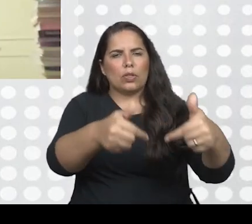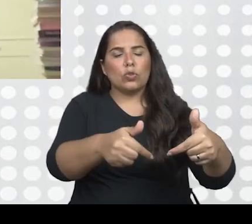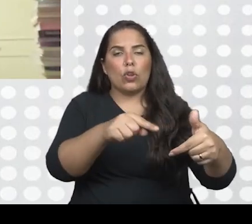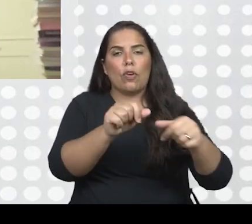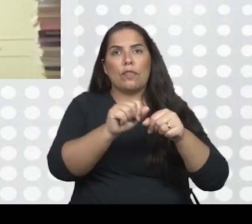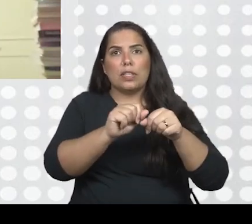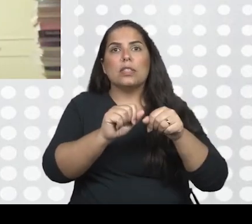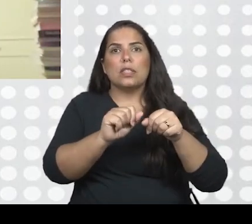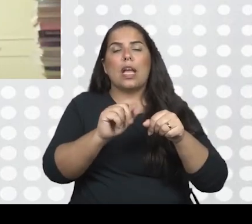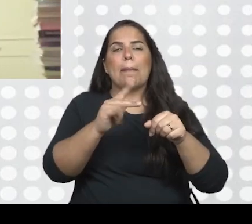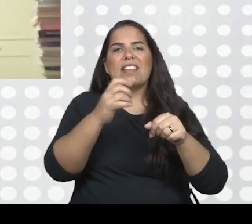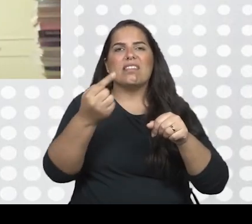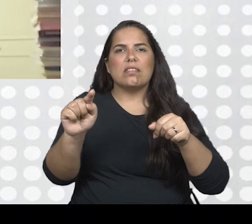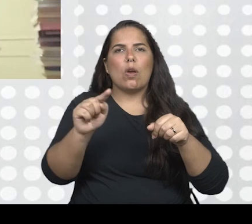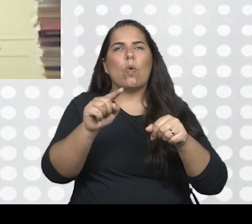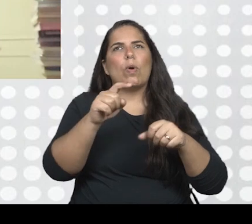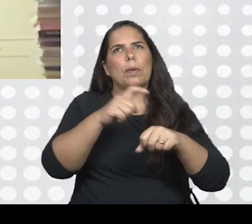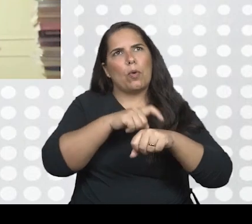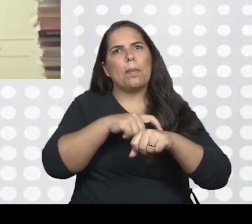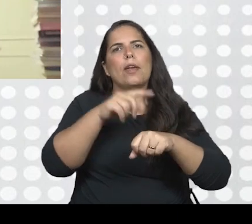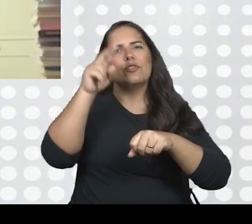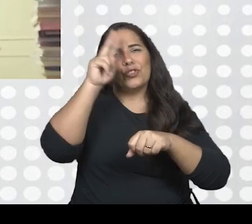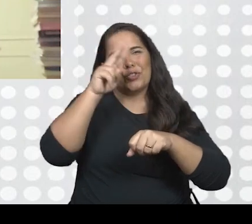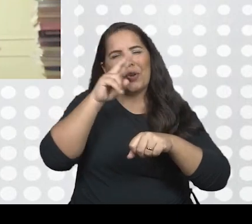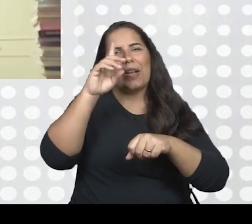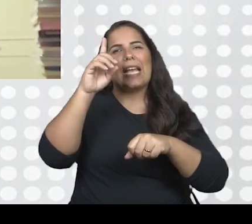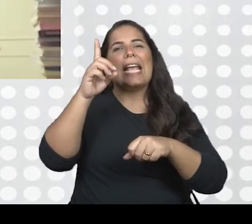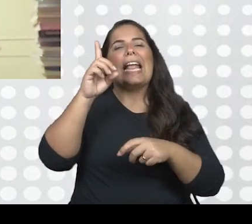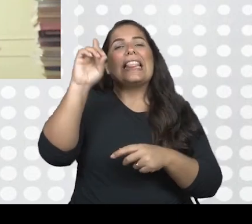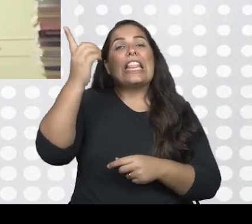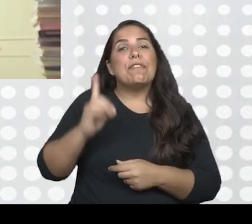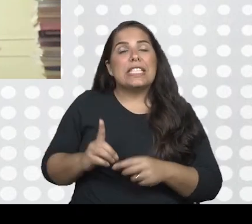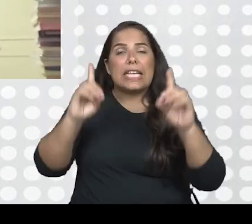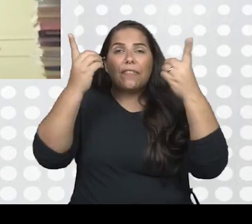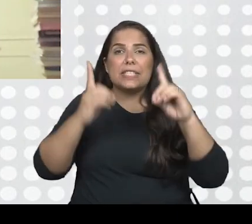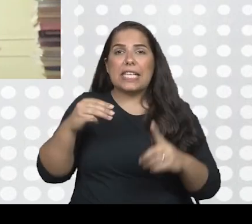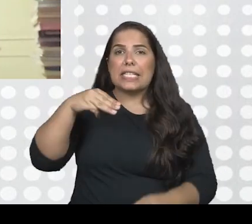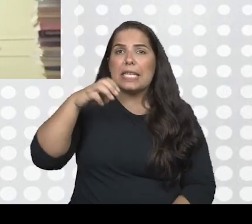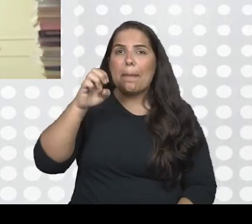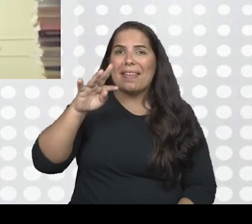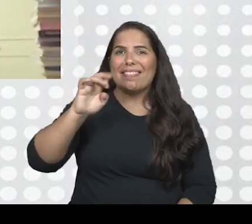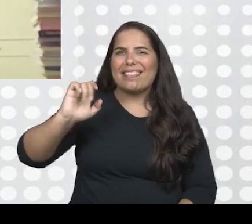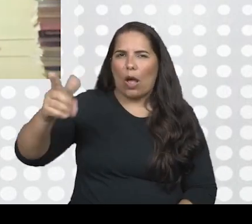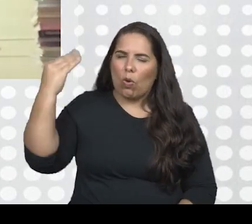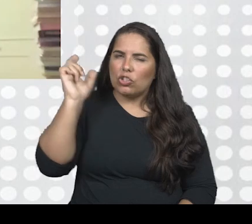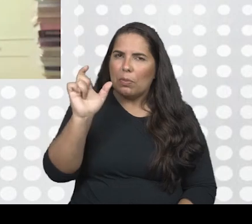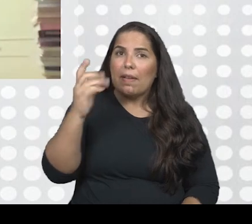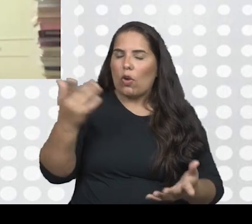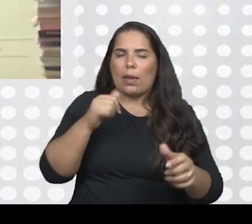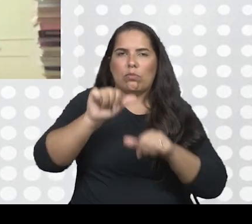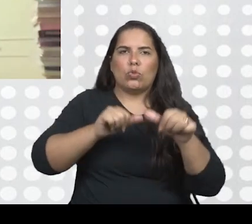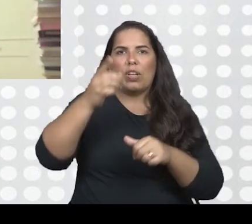habilitações, e eu fiz habilitação em, naquele momento histórico, deficiência mental, hoje, como você mesma já disse, deficiência